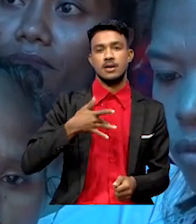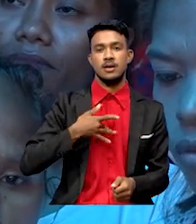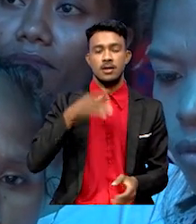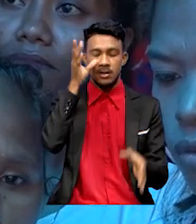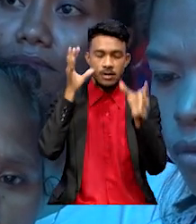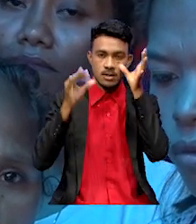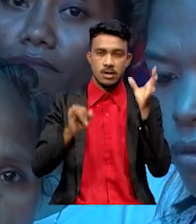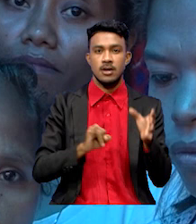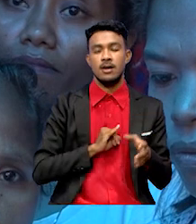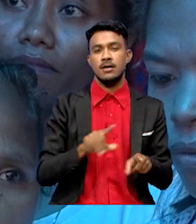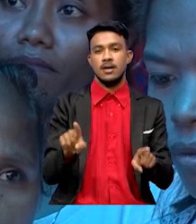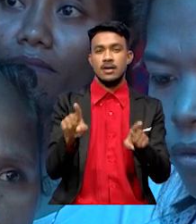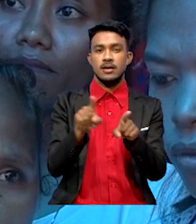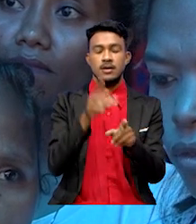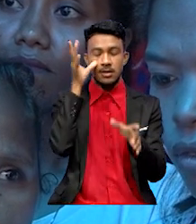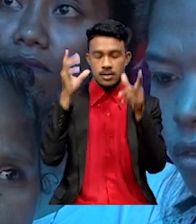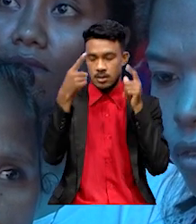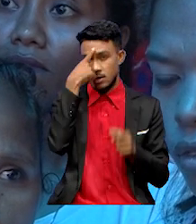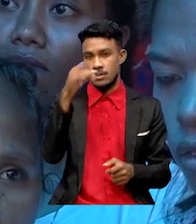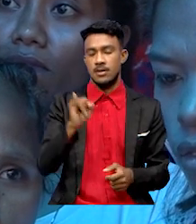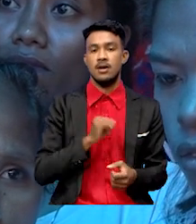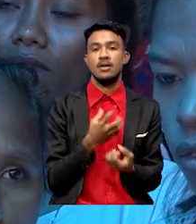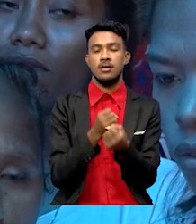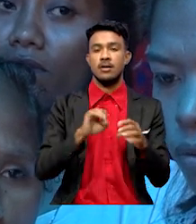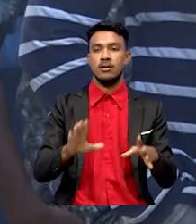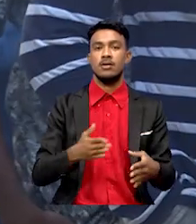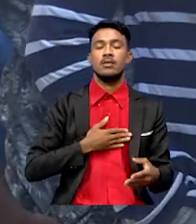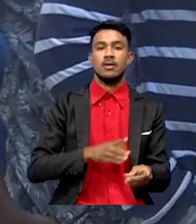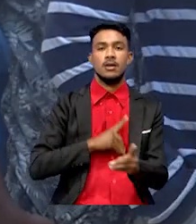hau sindi hau tristi tetebe. Tama lakon nuni hau ni diretu.